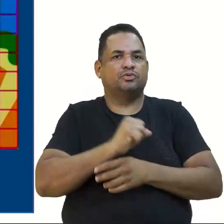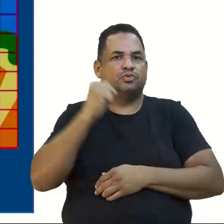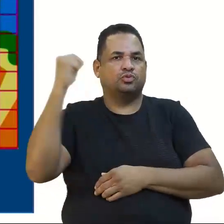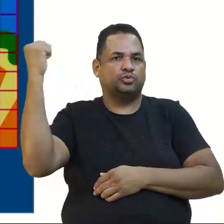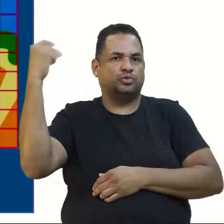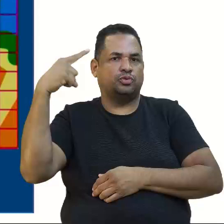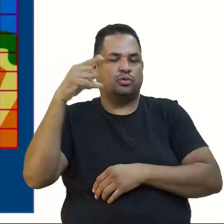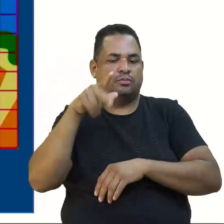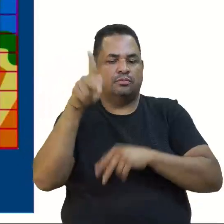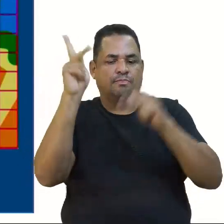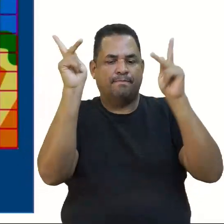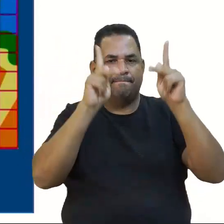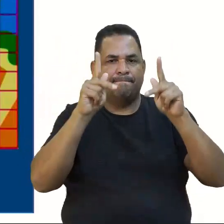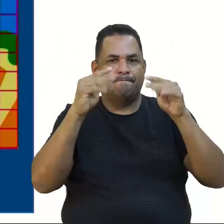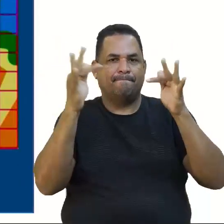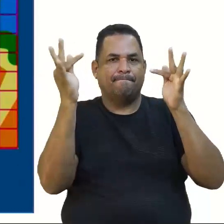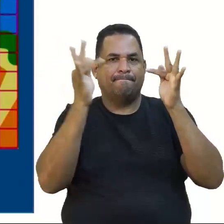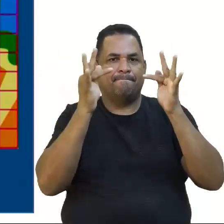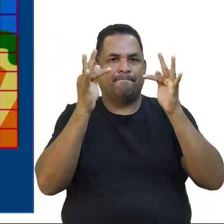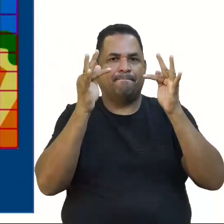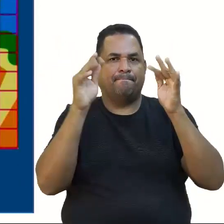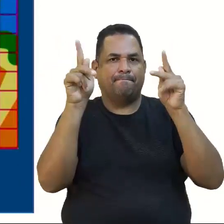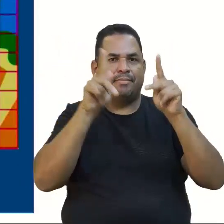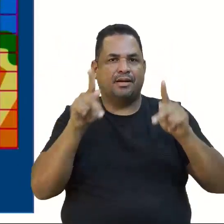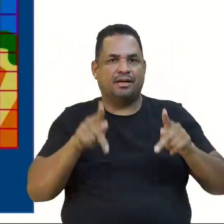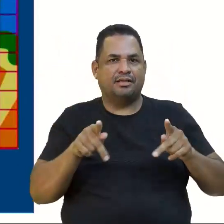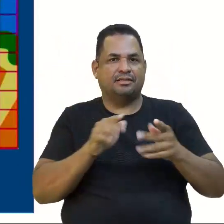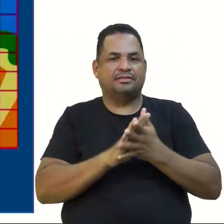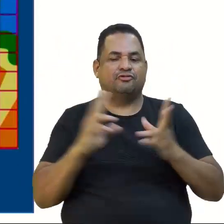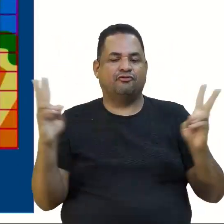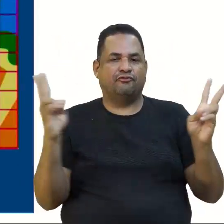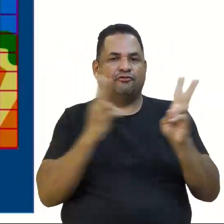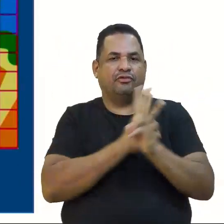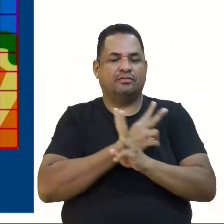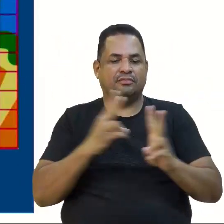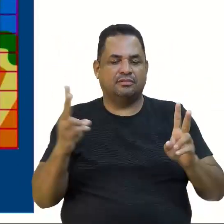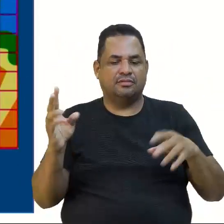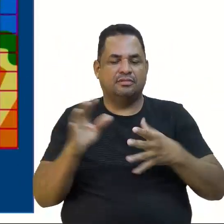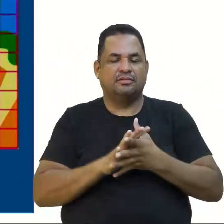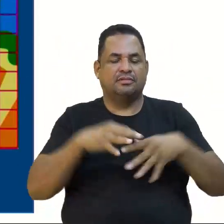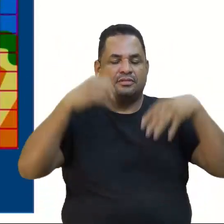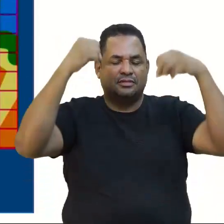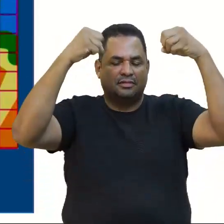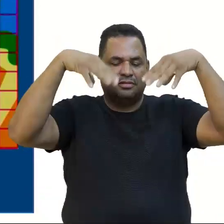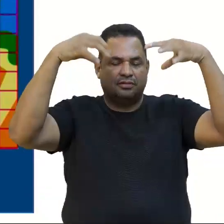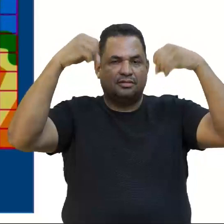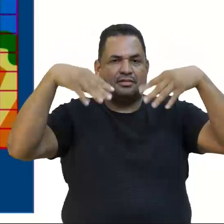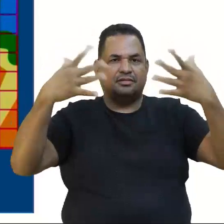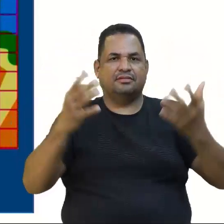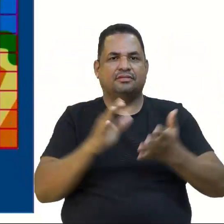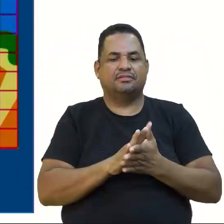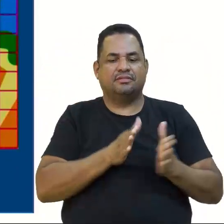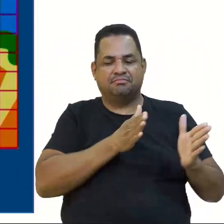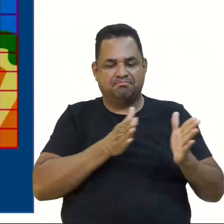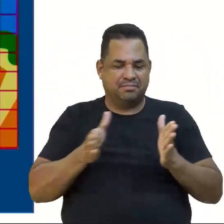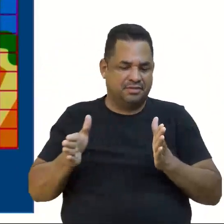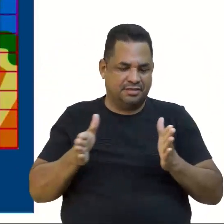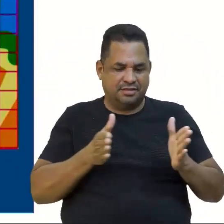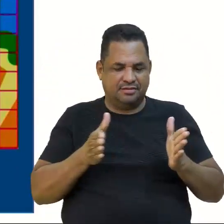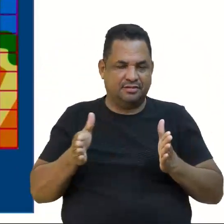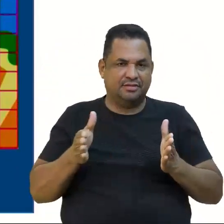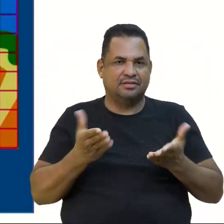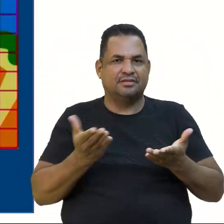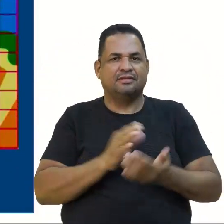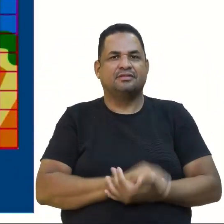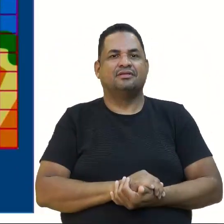Paz, Praça do Vento ou Praça da Chuva. Com certeza, nesse período que estamos vivendo em Rondônia,